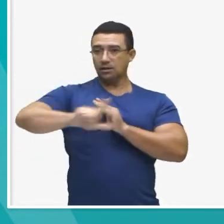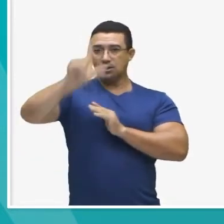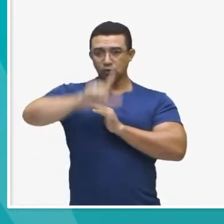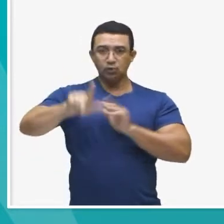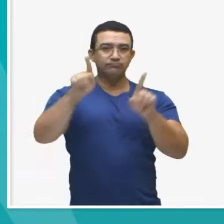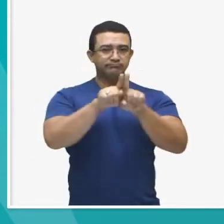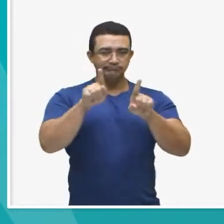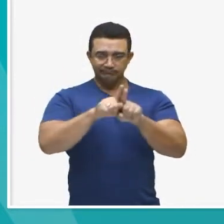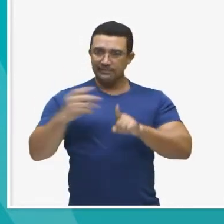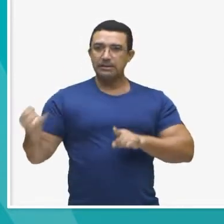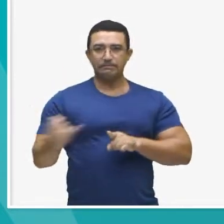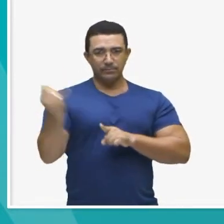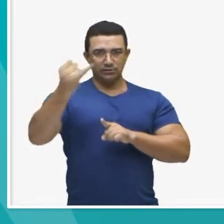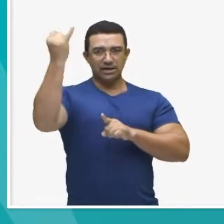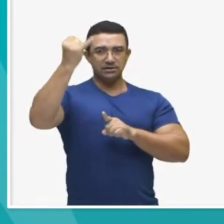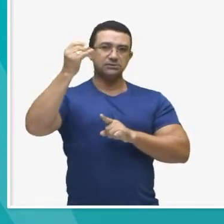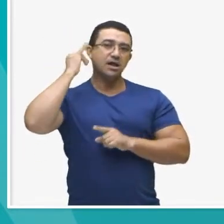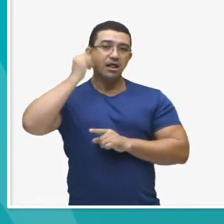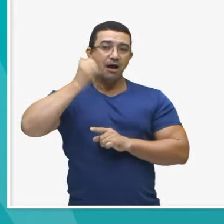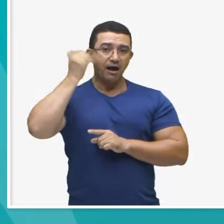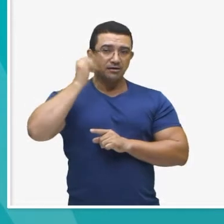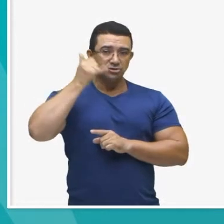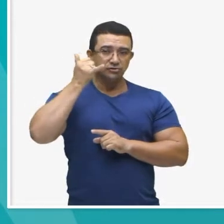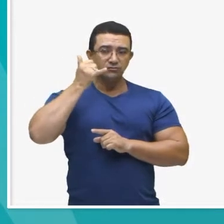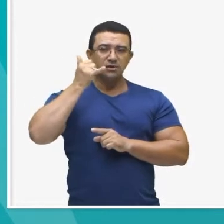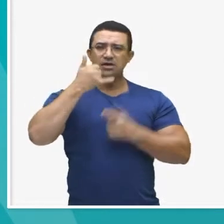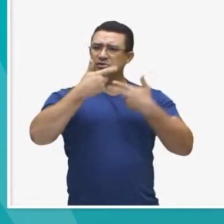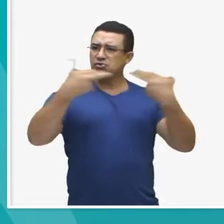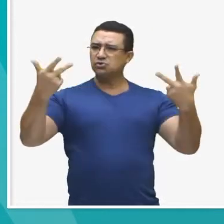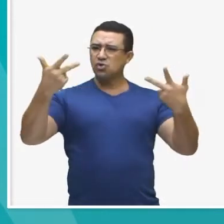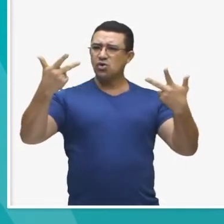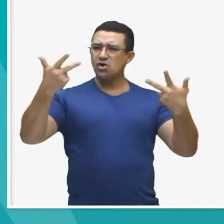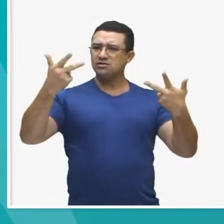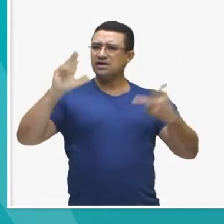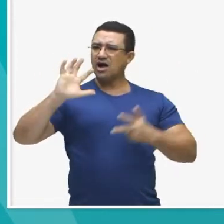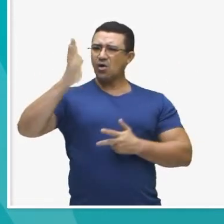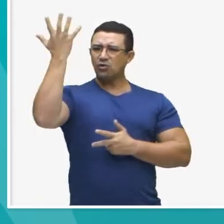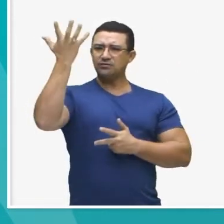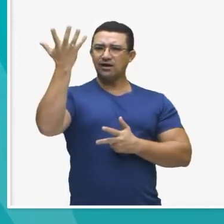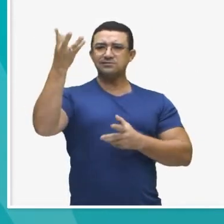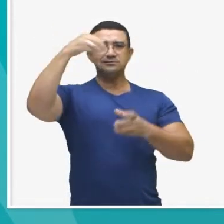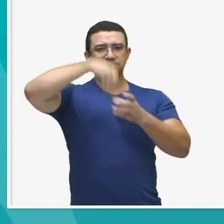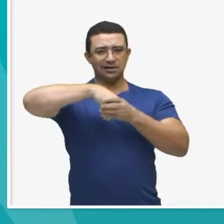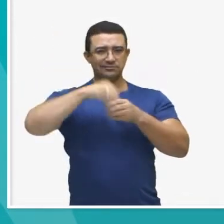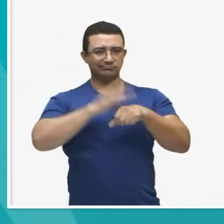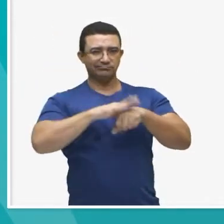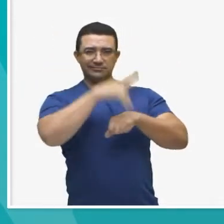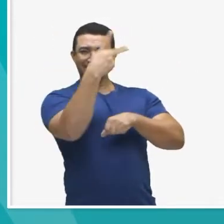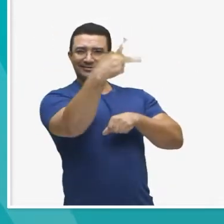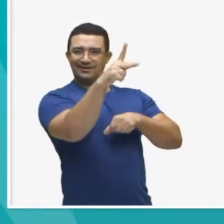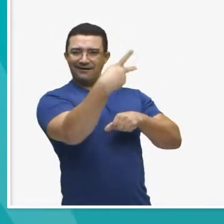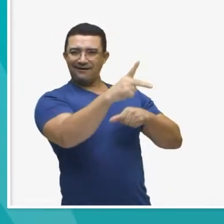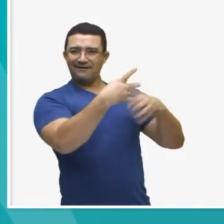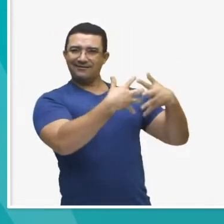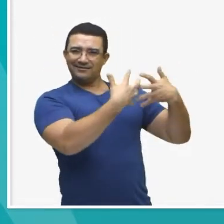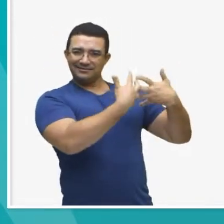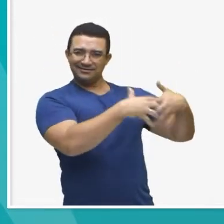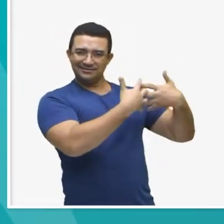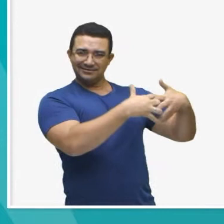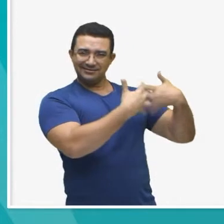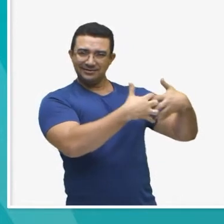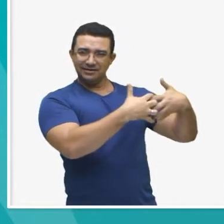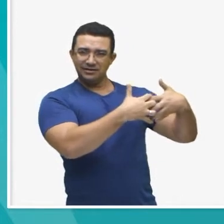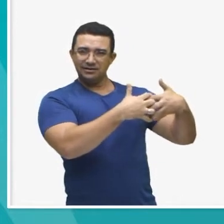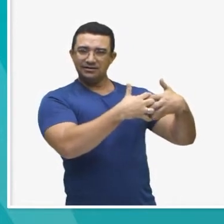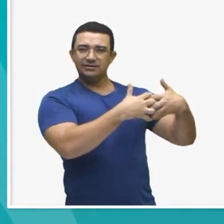para a narrativa os fatos que acontecem dentro da cabeça, dentro da consciência das